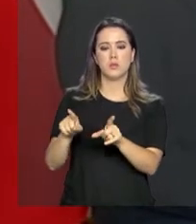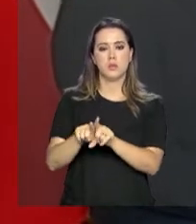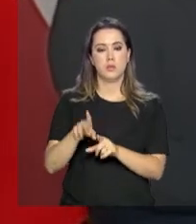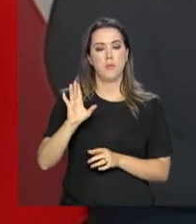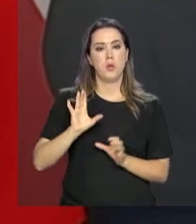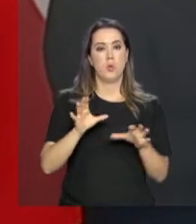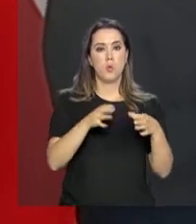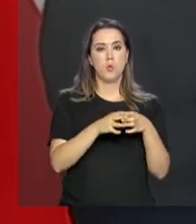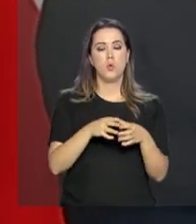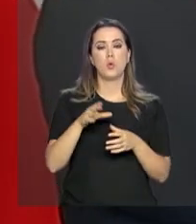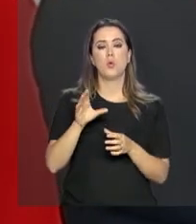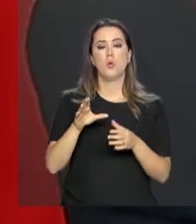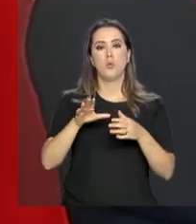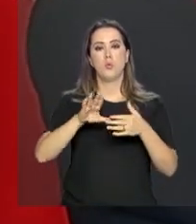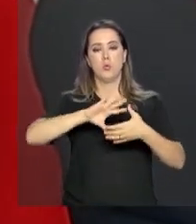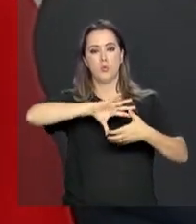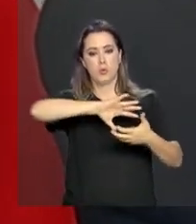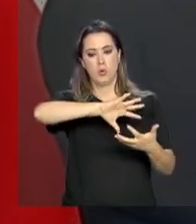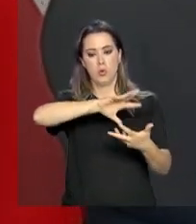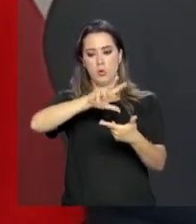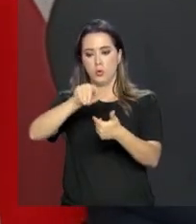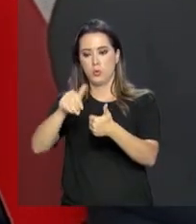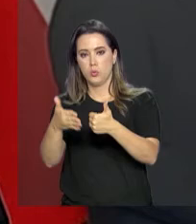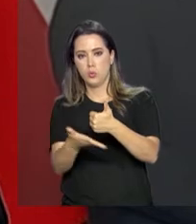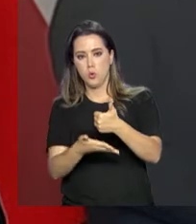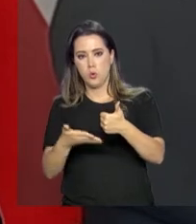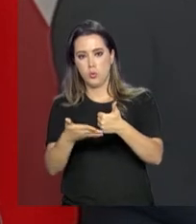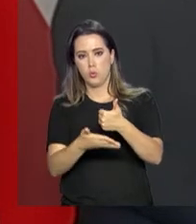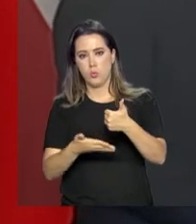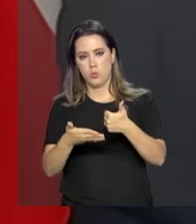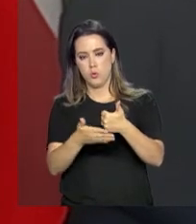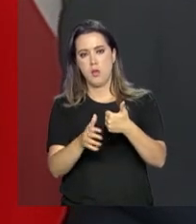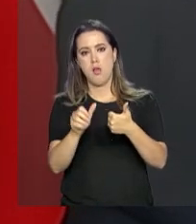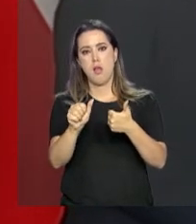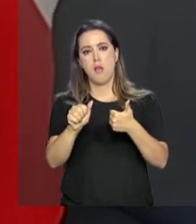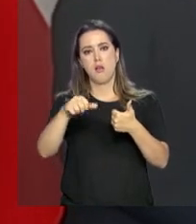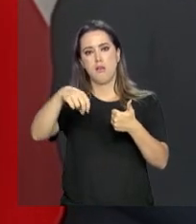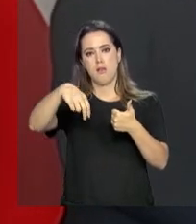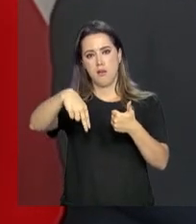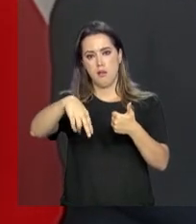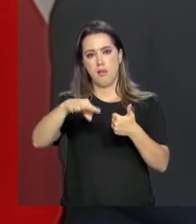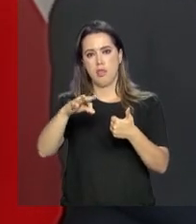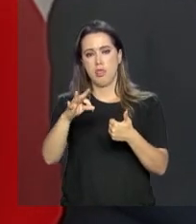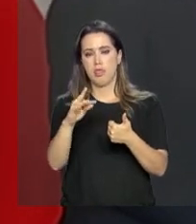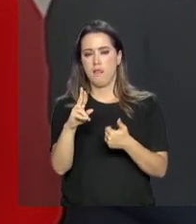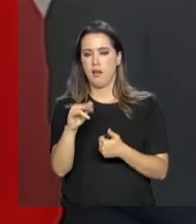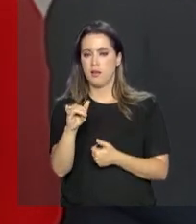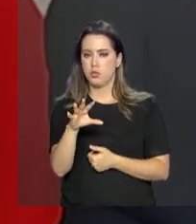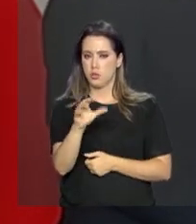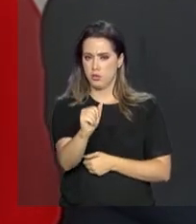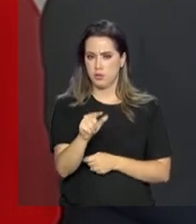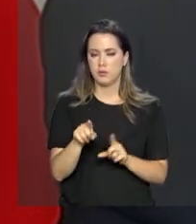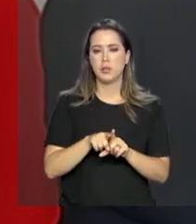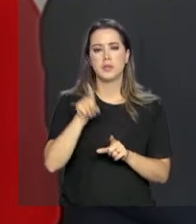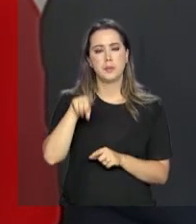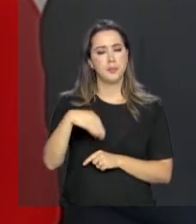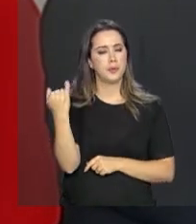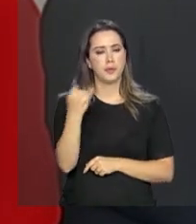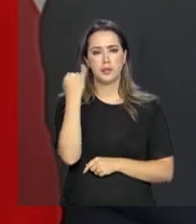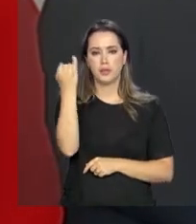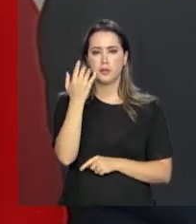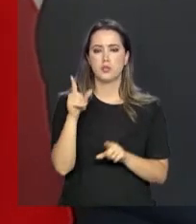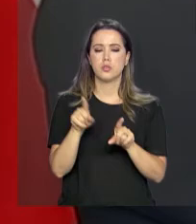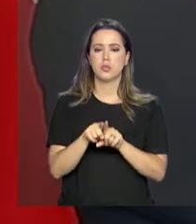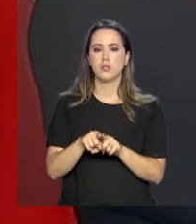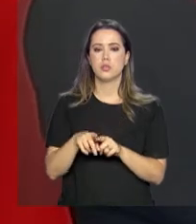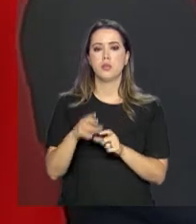algo particularmente precioso para nós é em da área da indústria da defesa e também